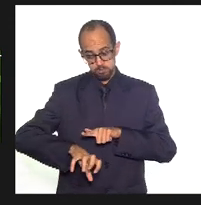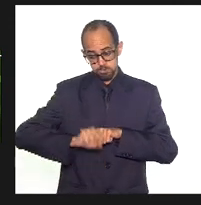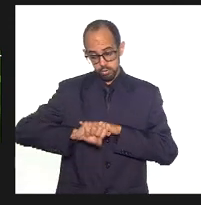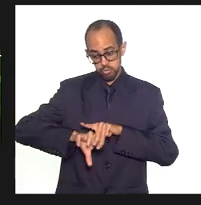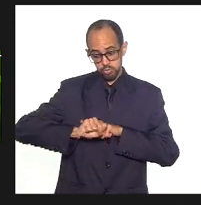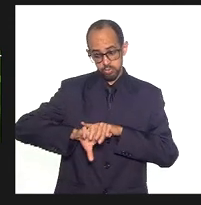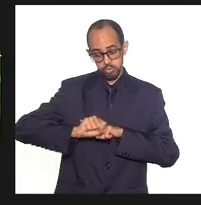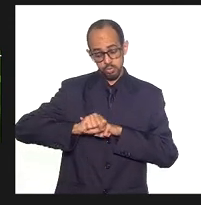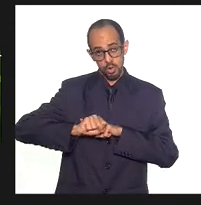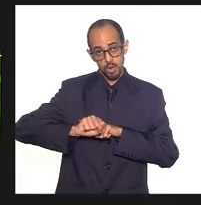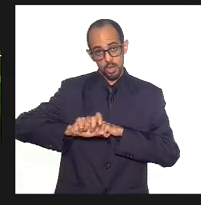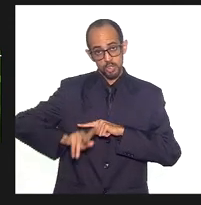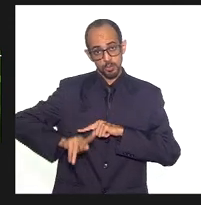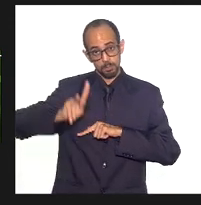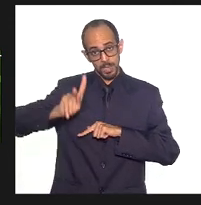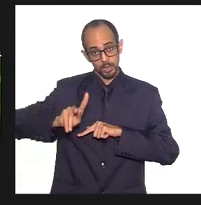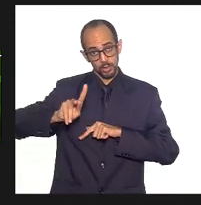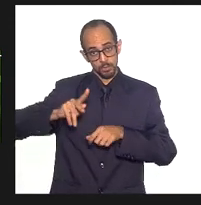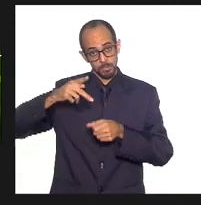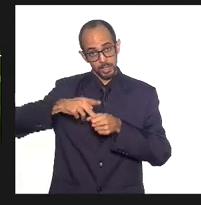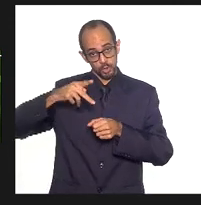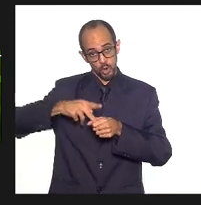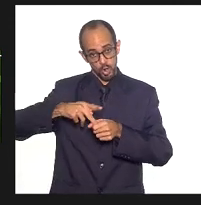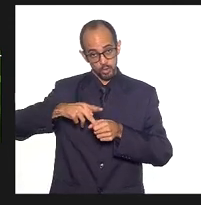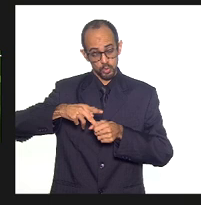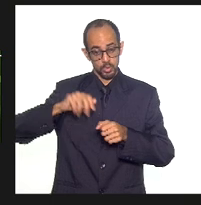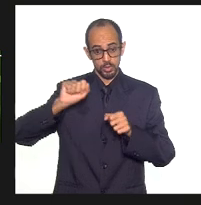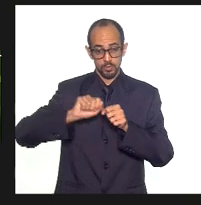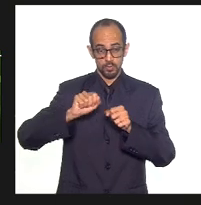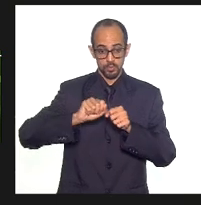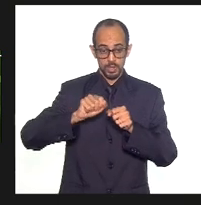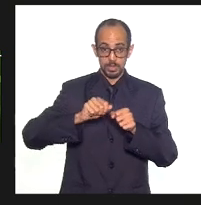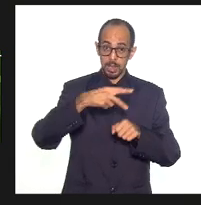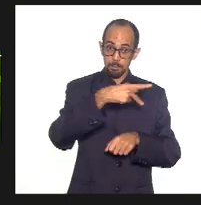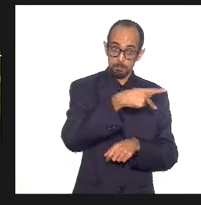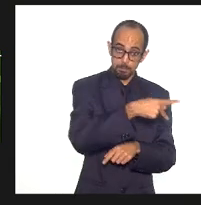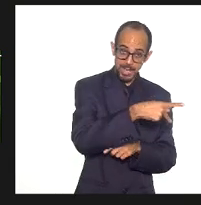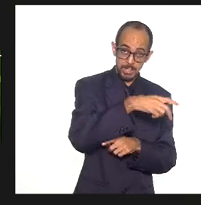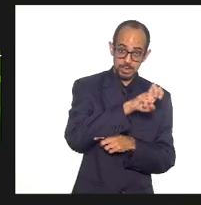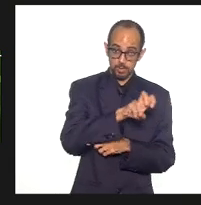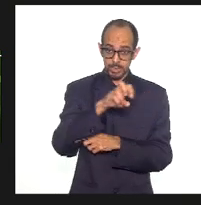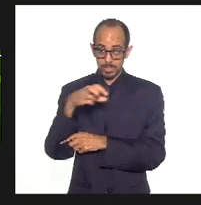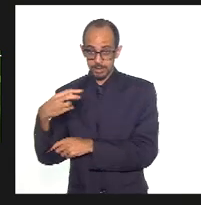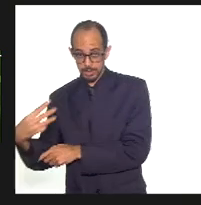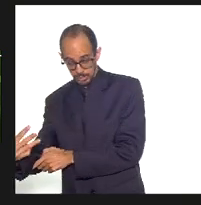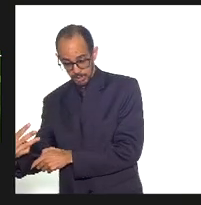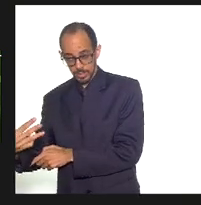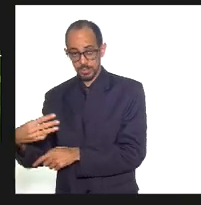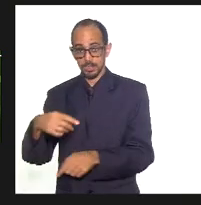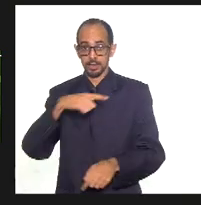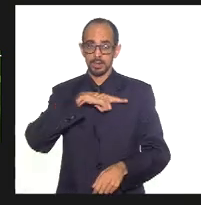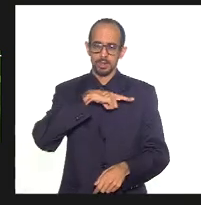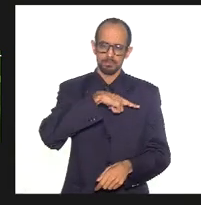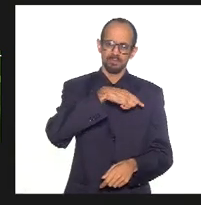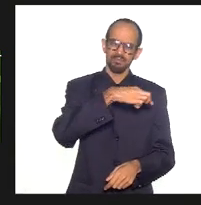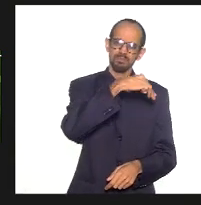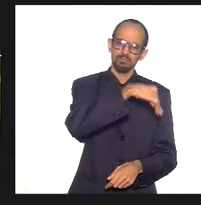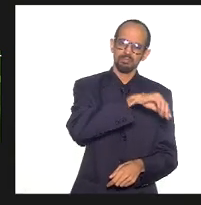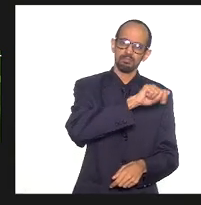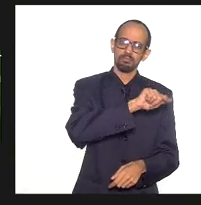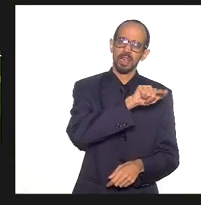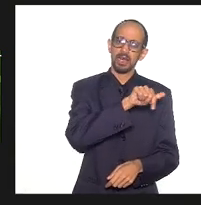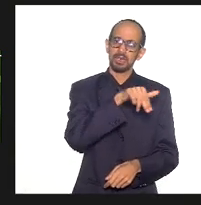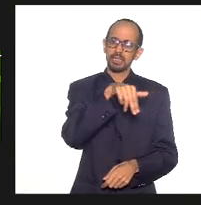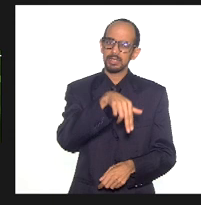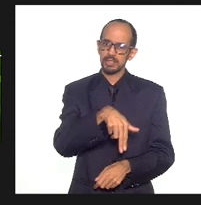petróleo produzido não só na P53 ligada ao campo de Marlim Leste, mas também parte da